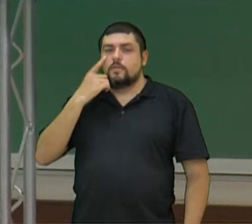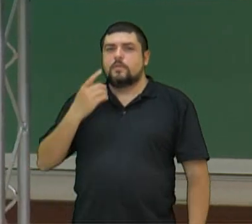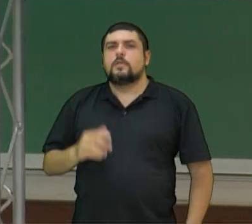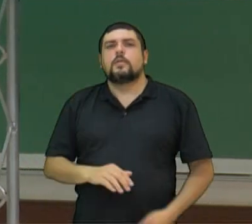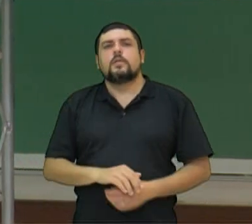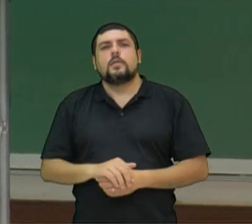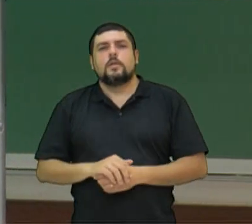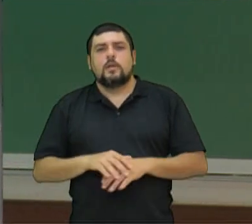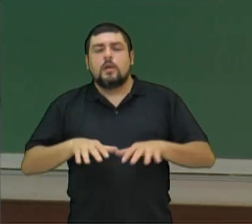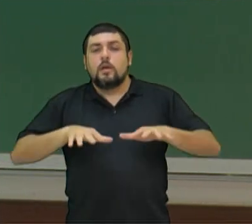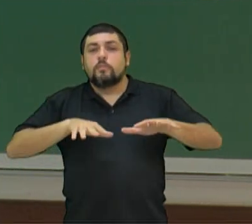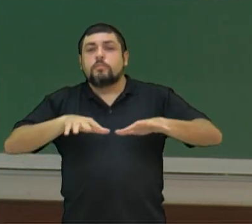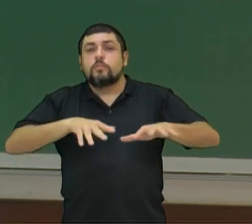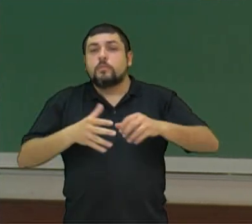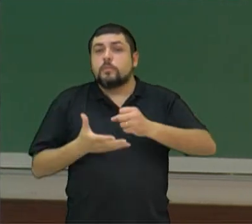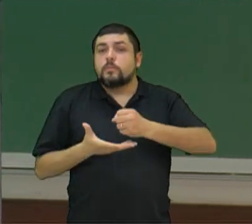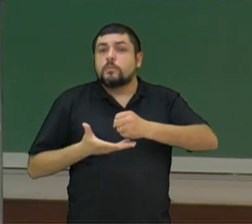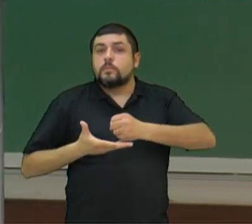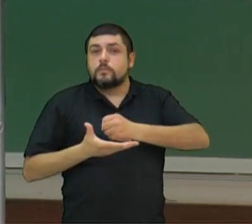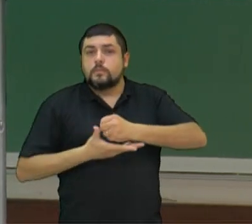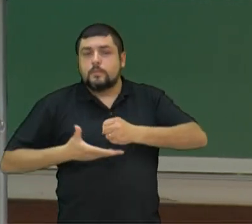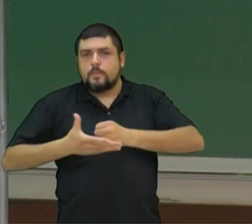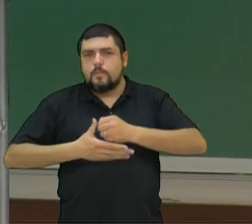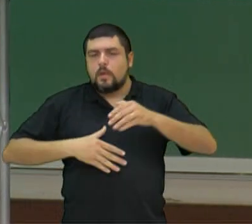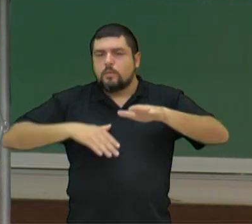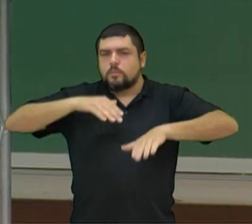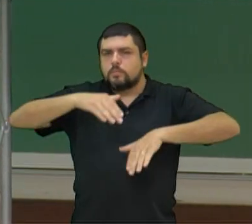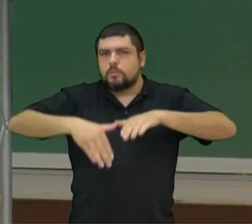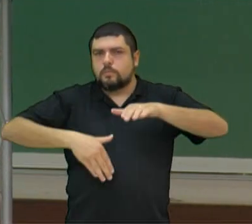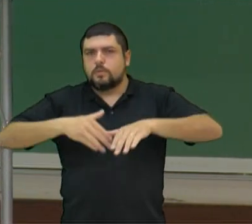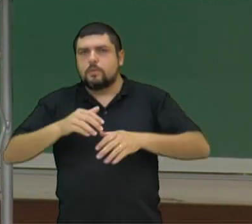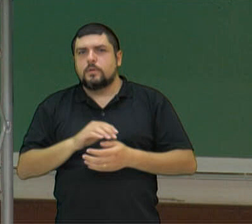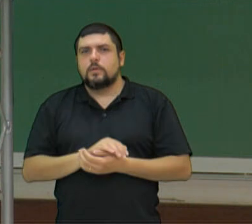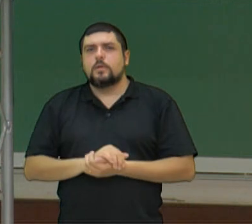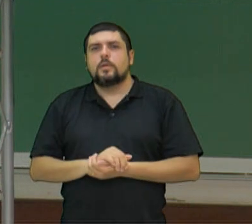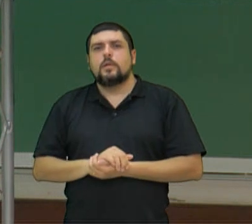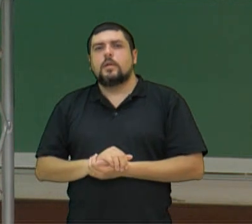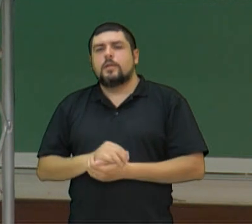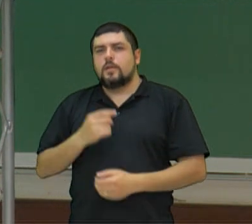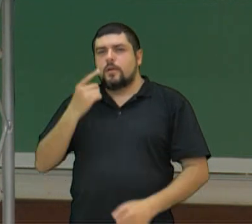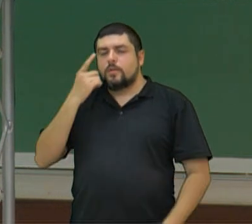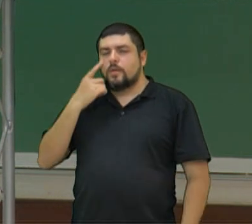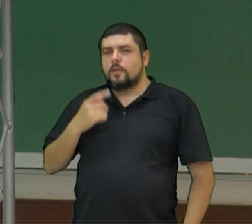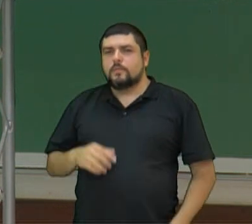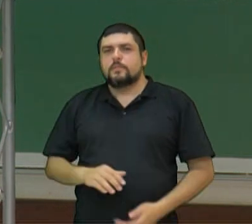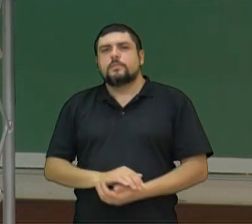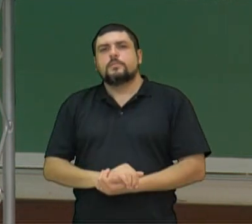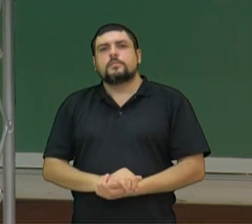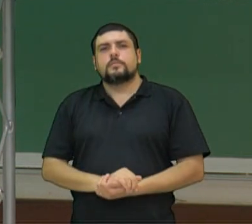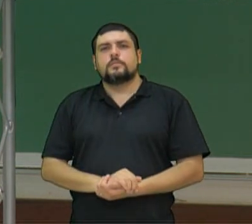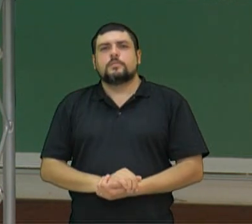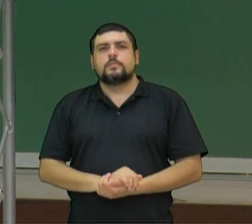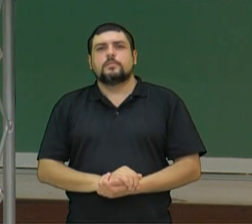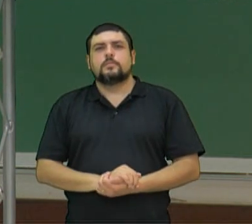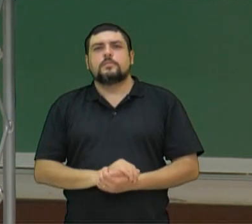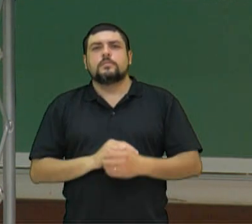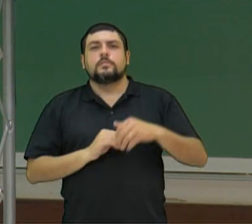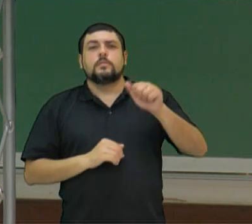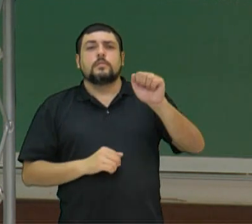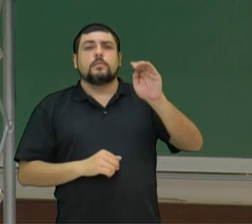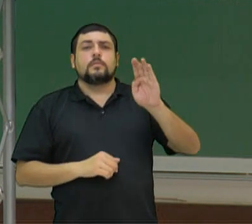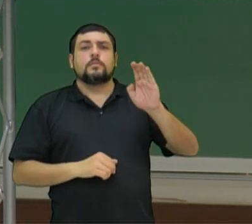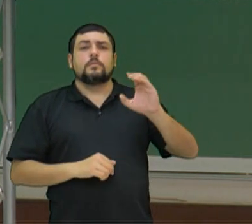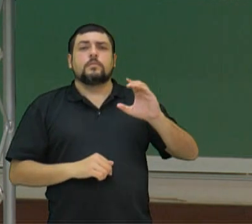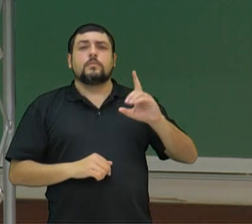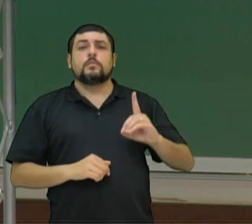São movimentos básicos do nado sincronizado. Vertical e cancan. Abertura e arco.